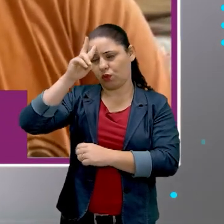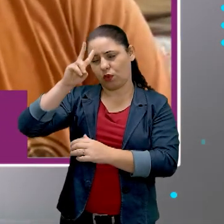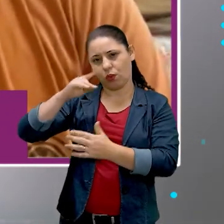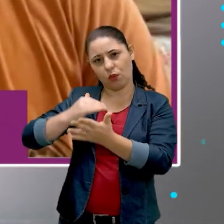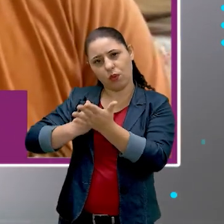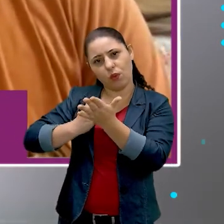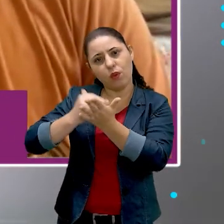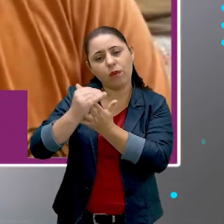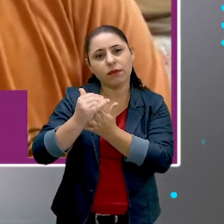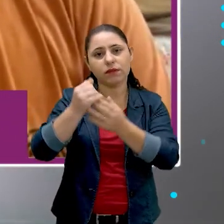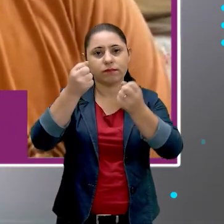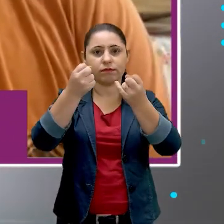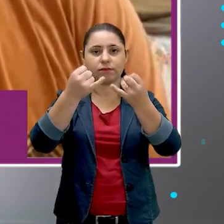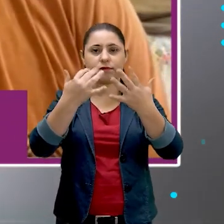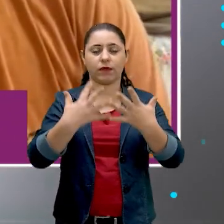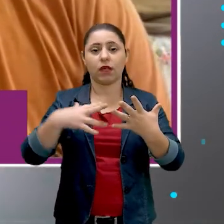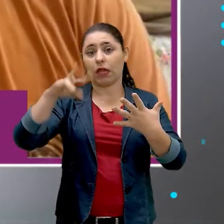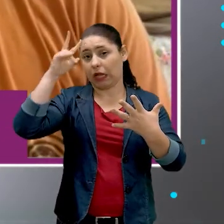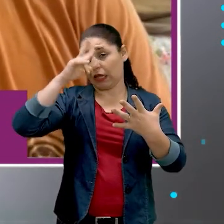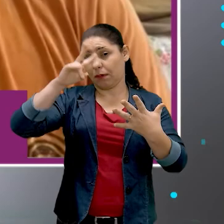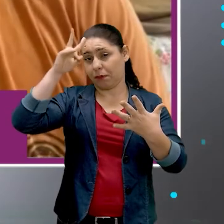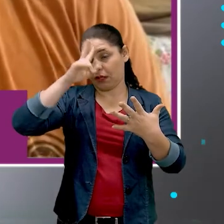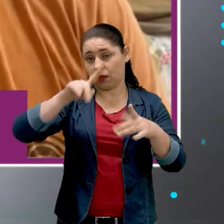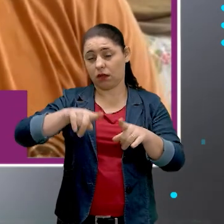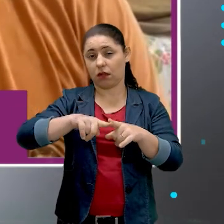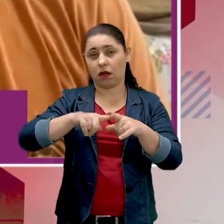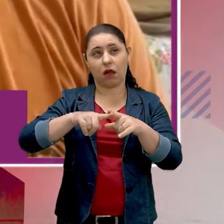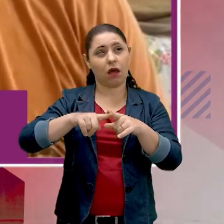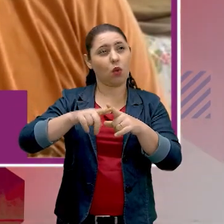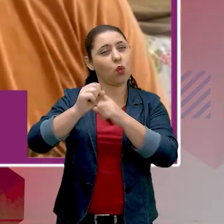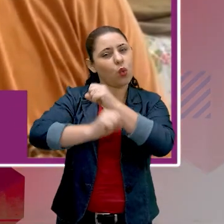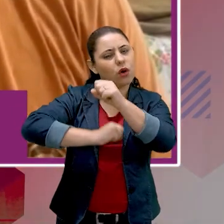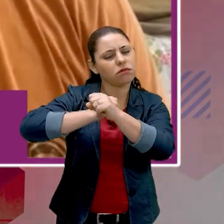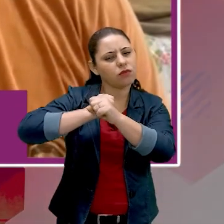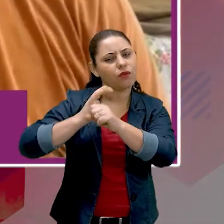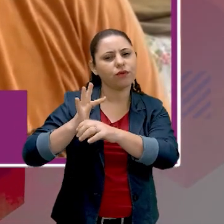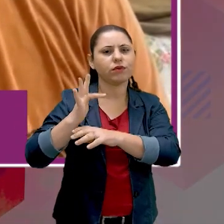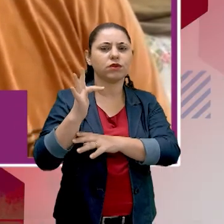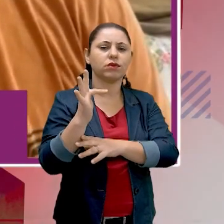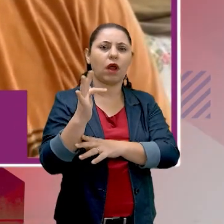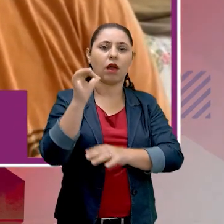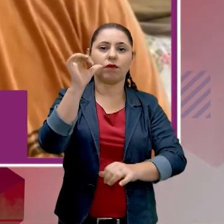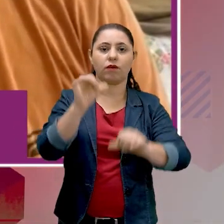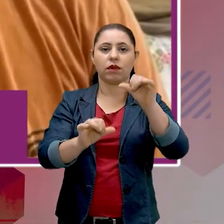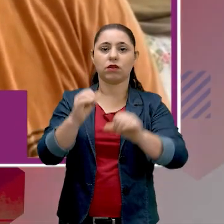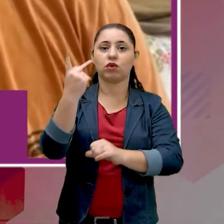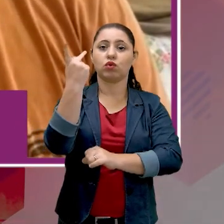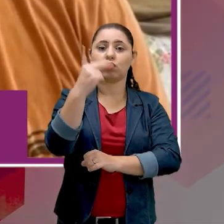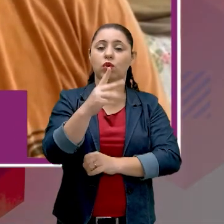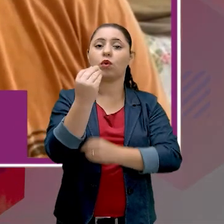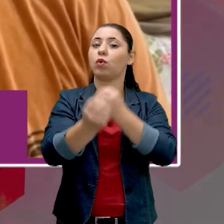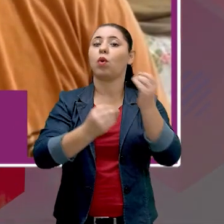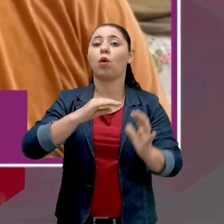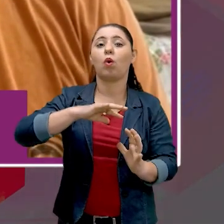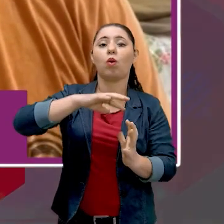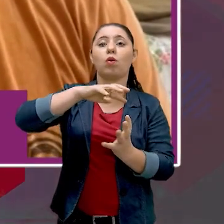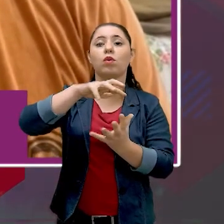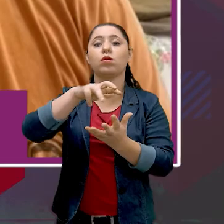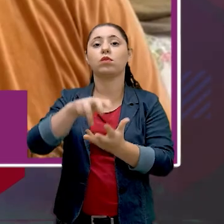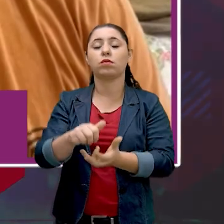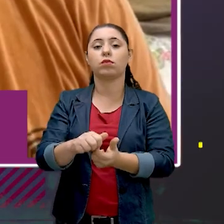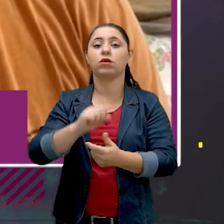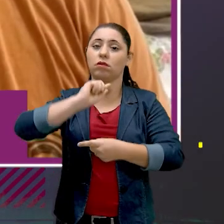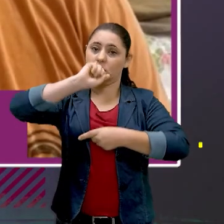gente começar a contar e relembrar, né, daqui a muitos anos, na sua avaliação, como fica o